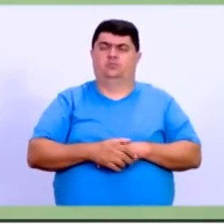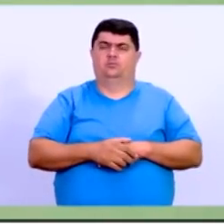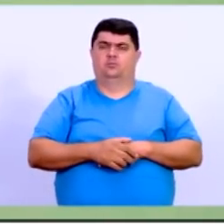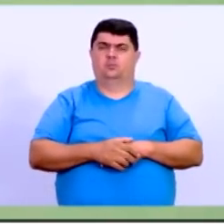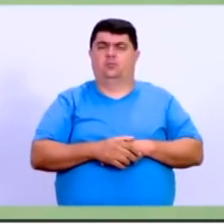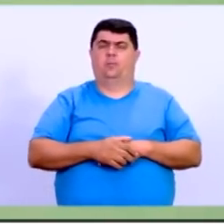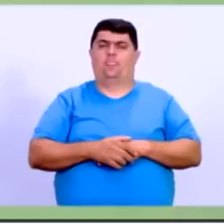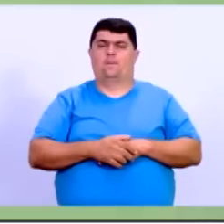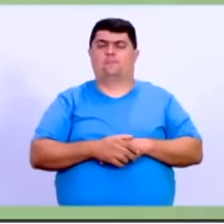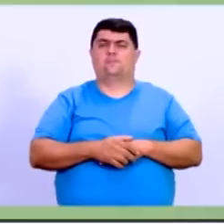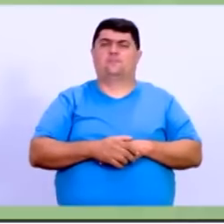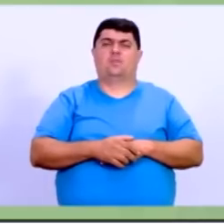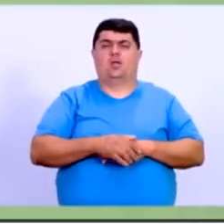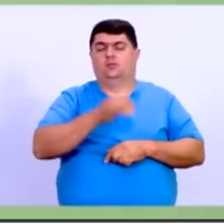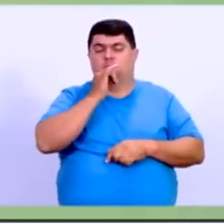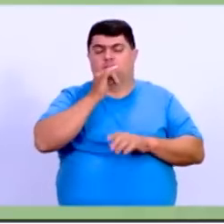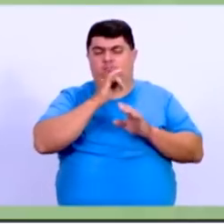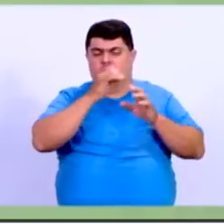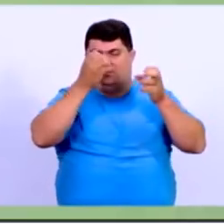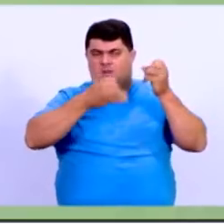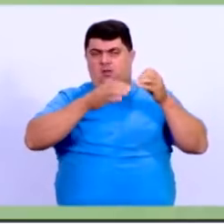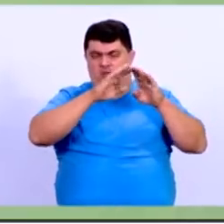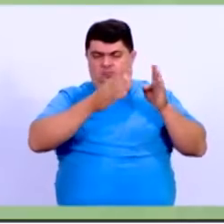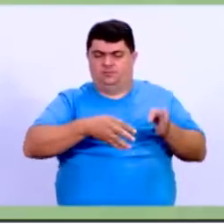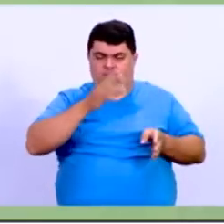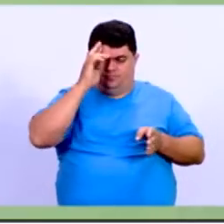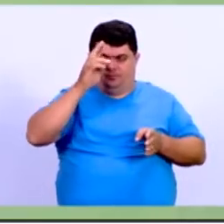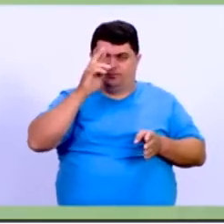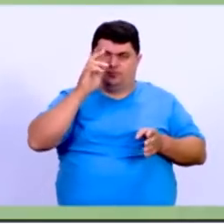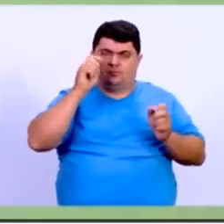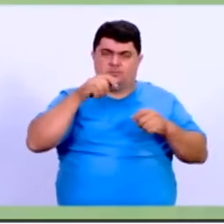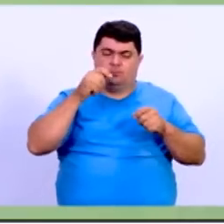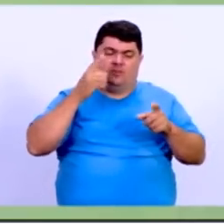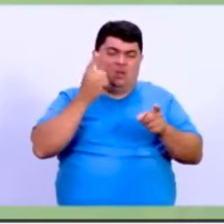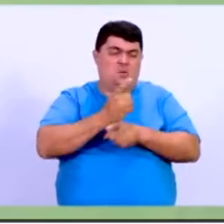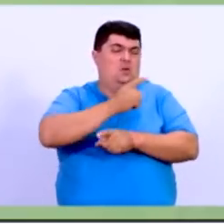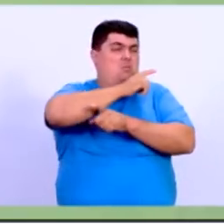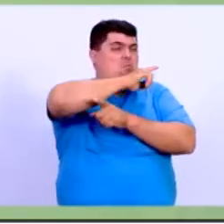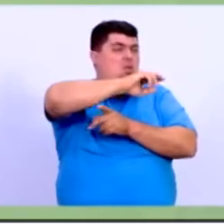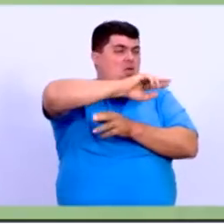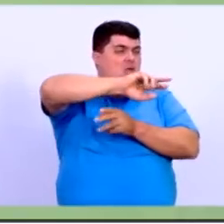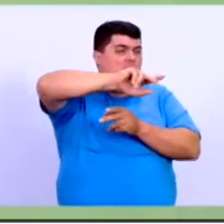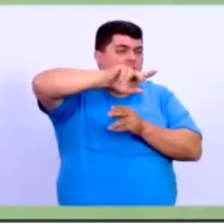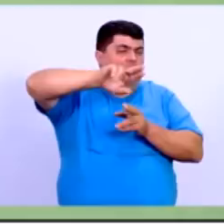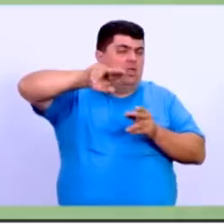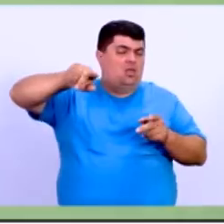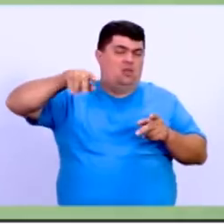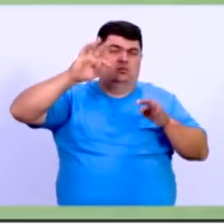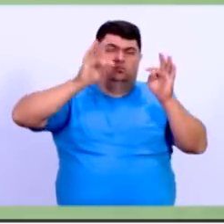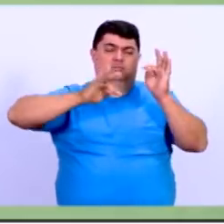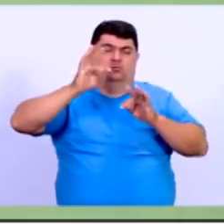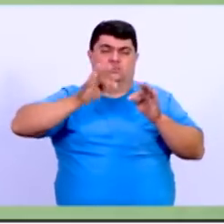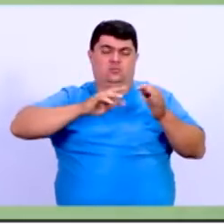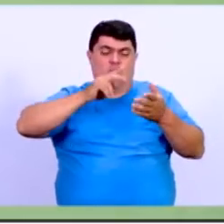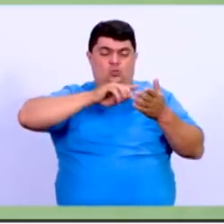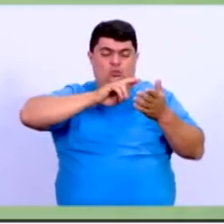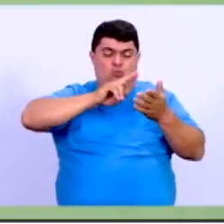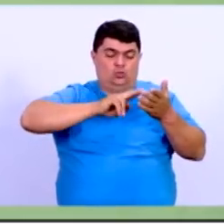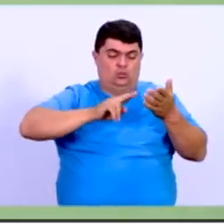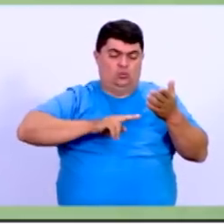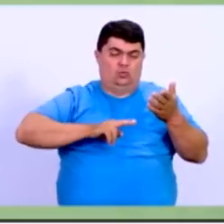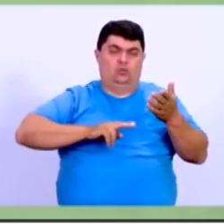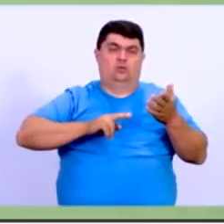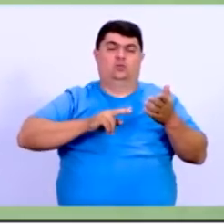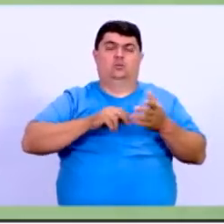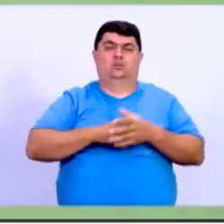Quando se trata de servidores para redes de computadores, podemos encontrar uma grande variedade de especificações técnicas. Aí é onde entra o que eu falei para você,